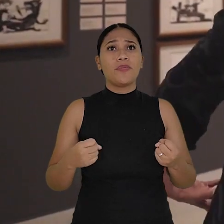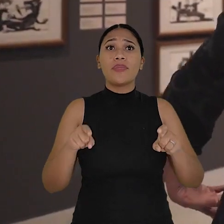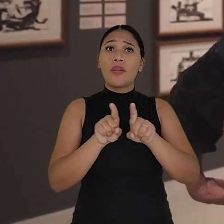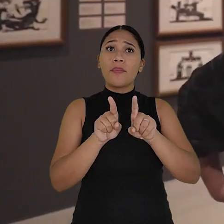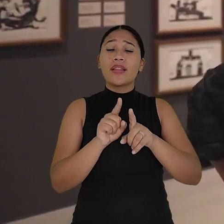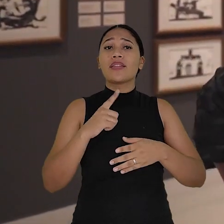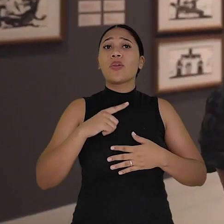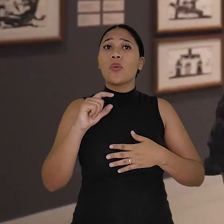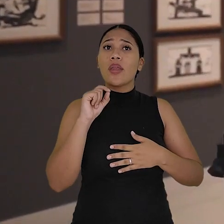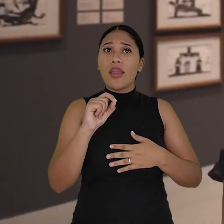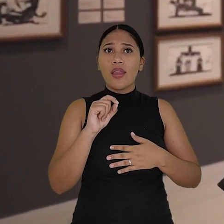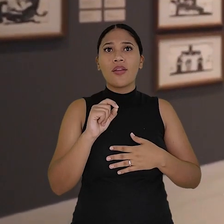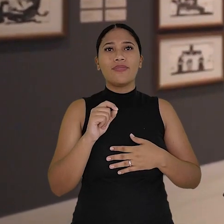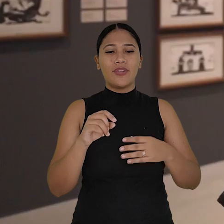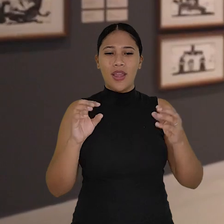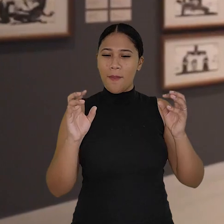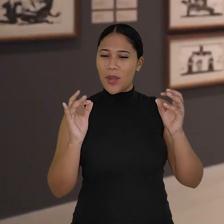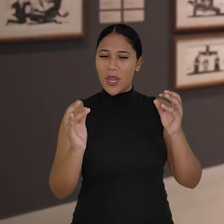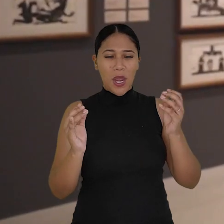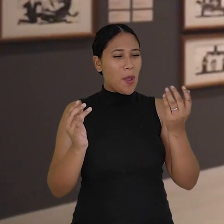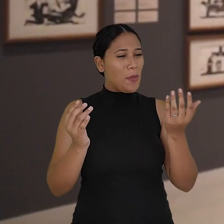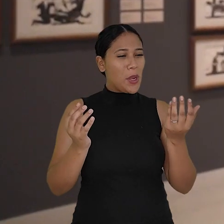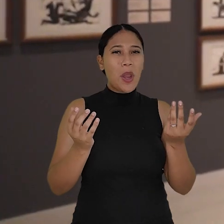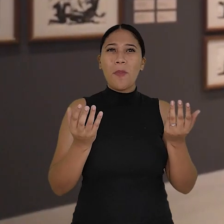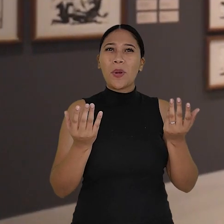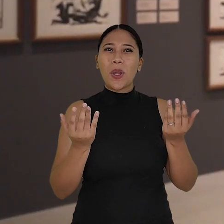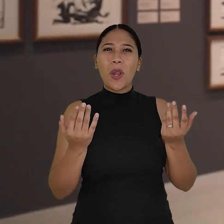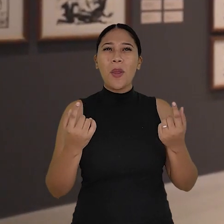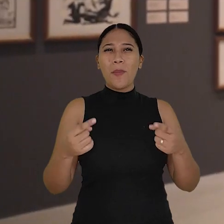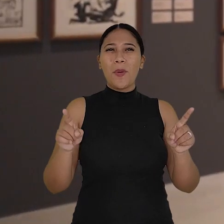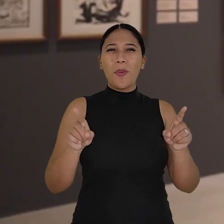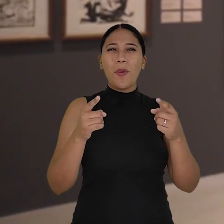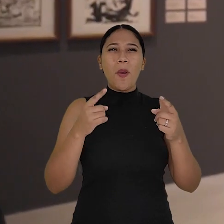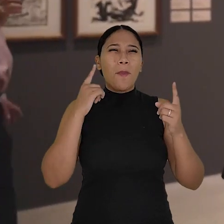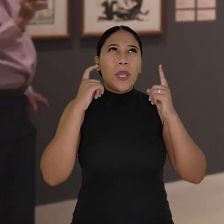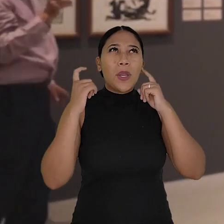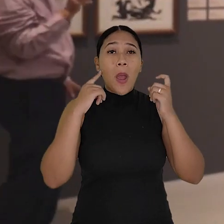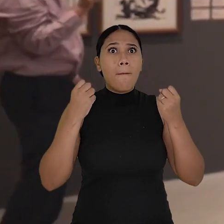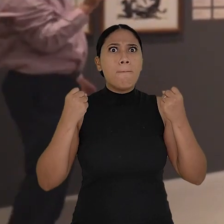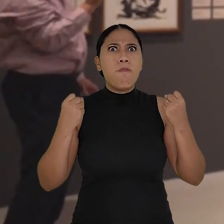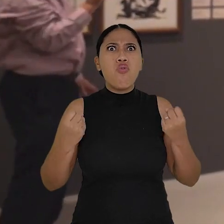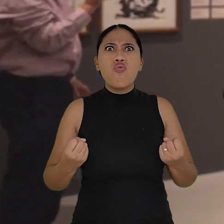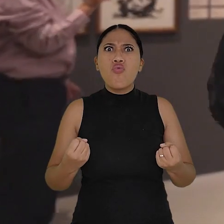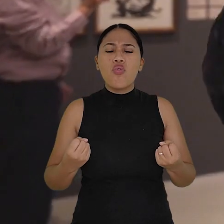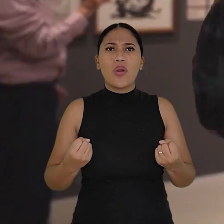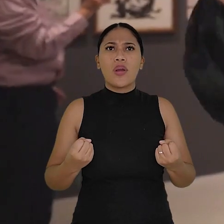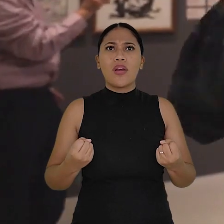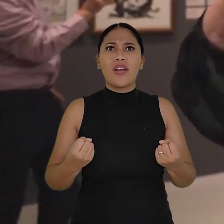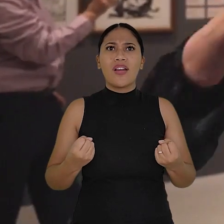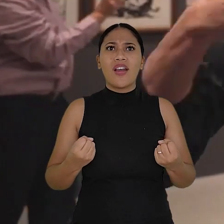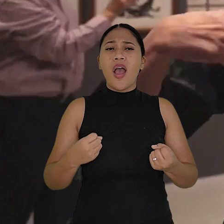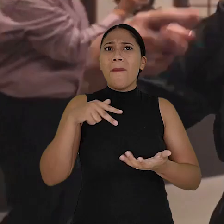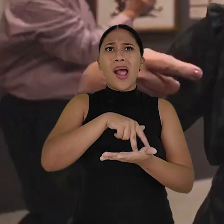tem uns guizos, uns sinos, também pesadíssimos, e os caras ficam